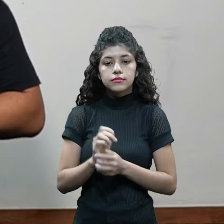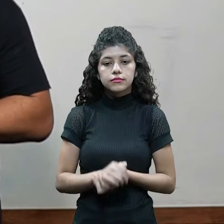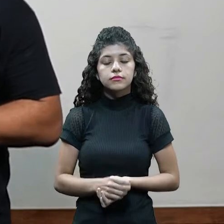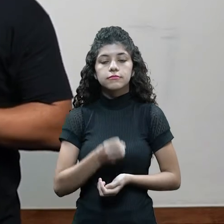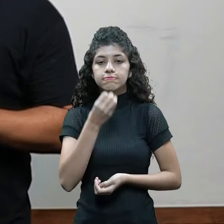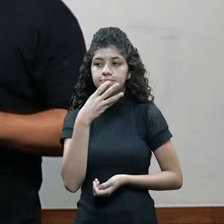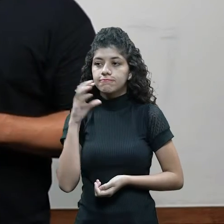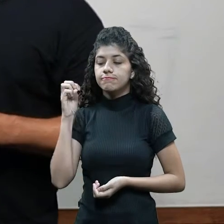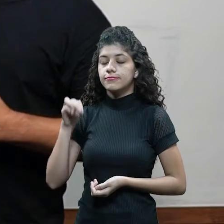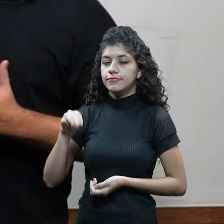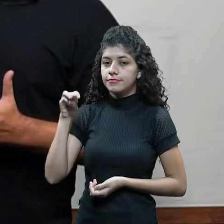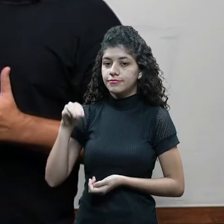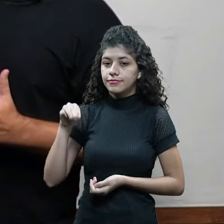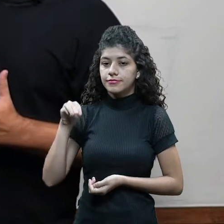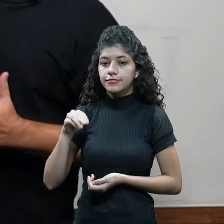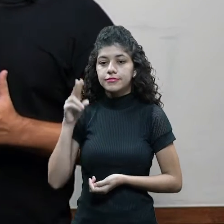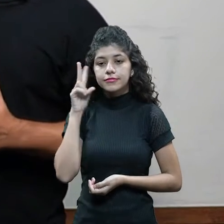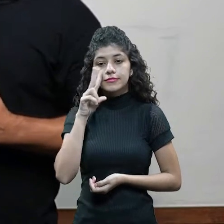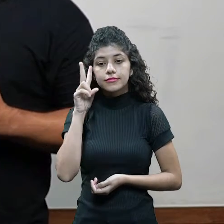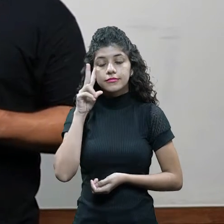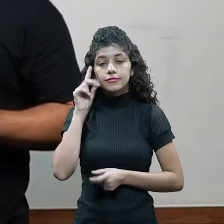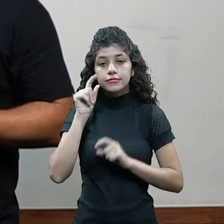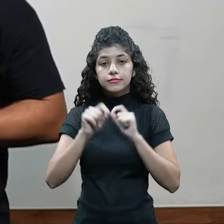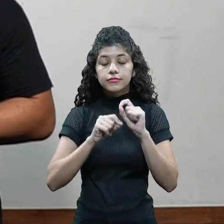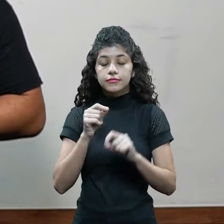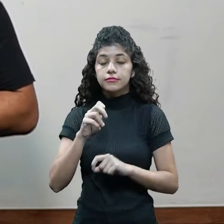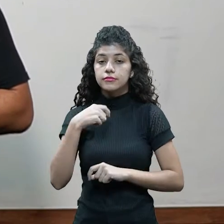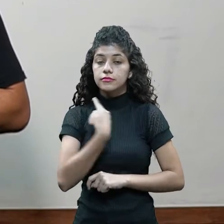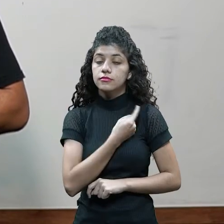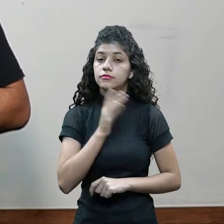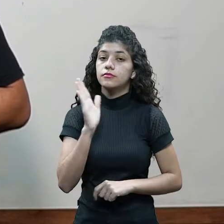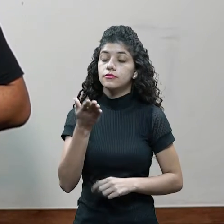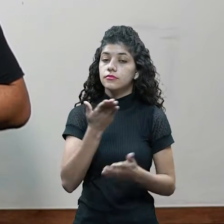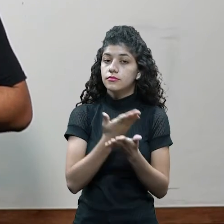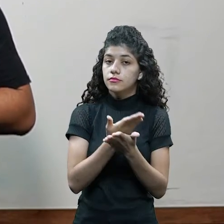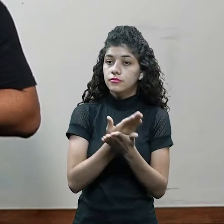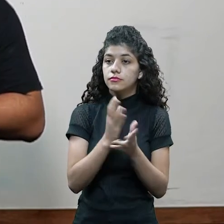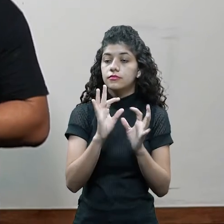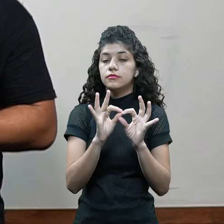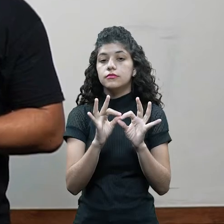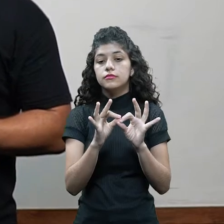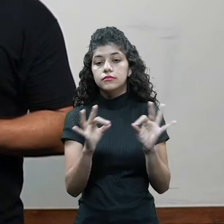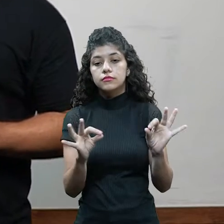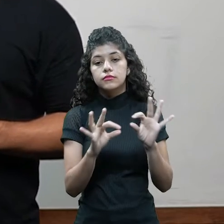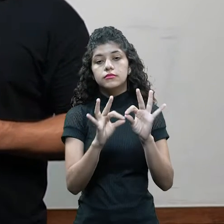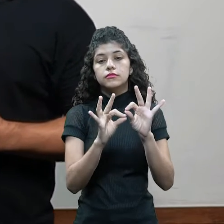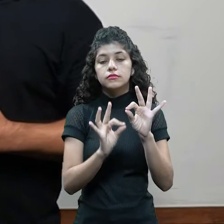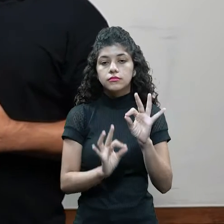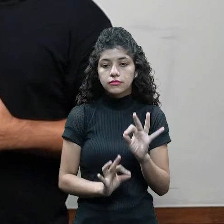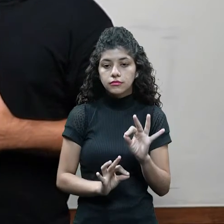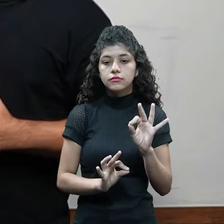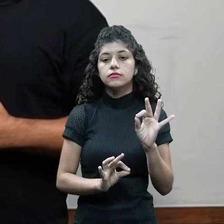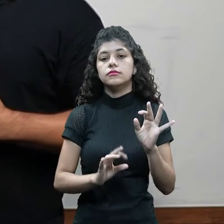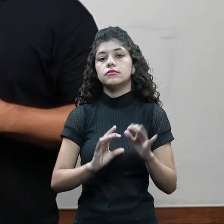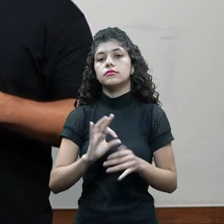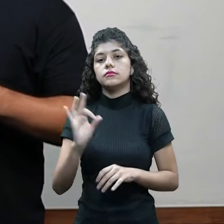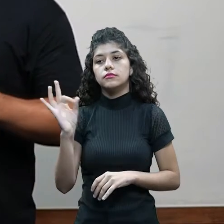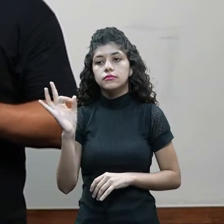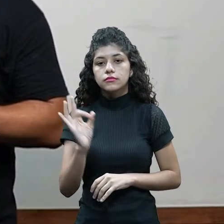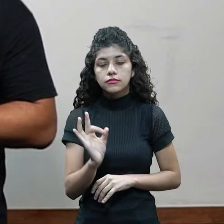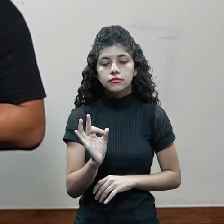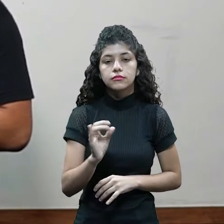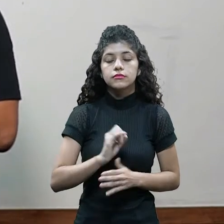boa matemática. Lembrando que nós já falamos um pouquinho sobre medidas, grandezas,